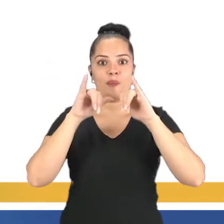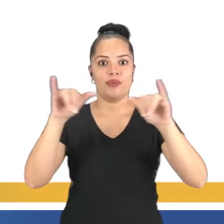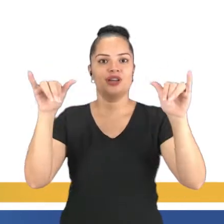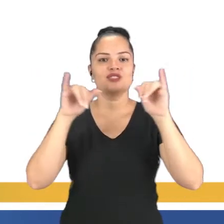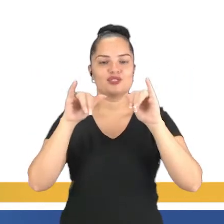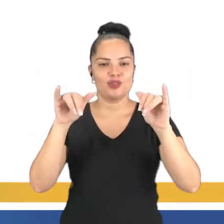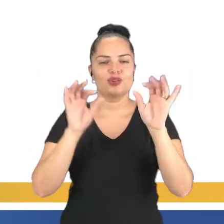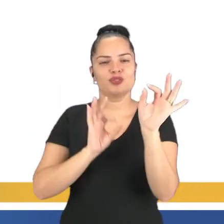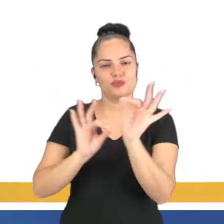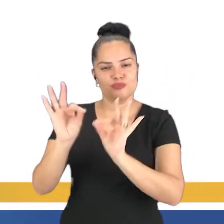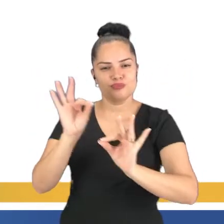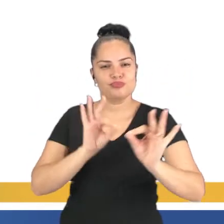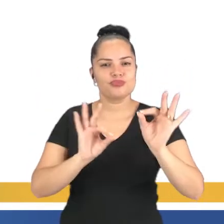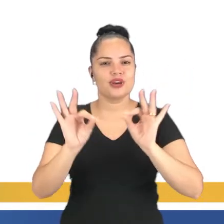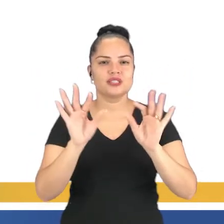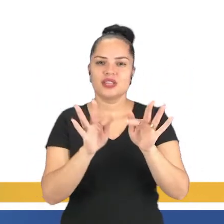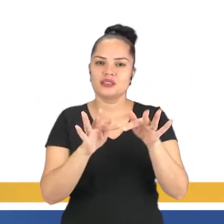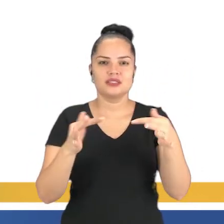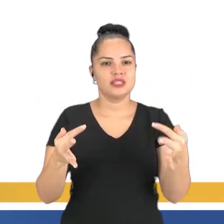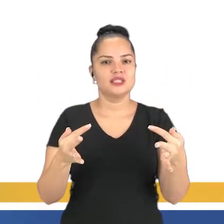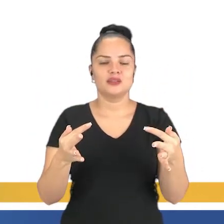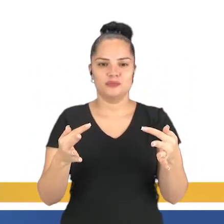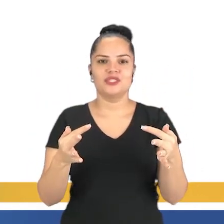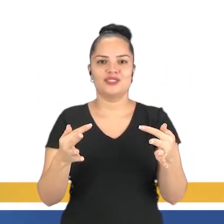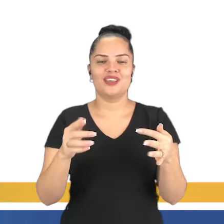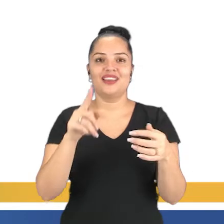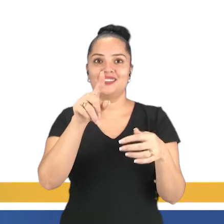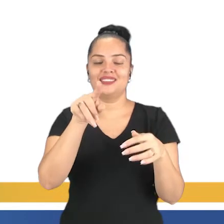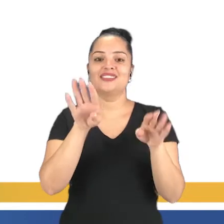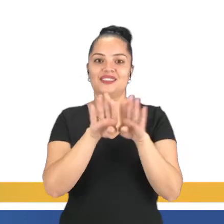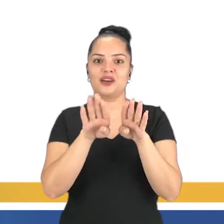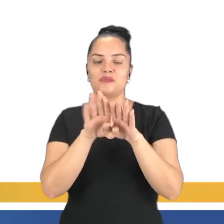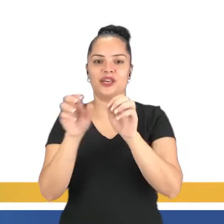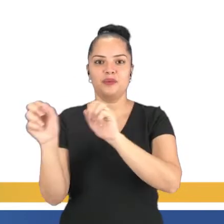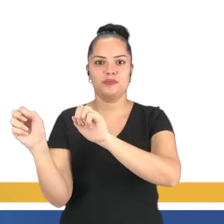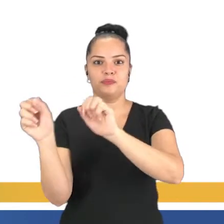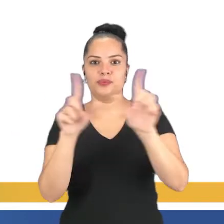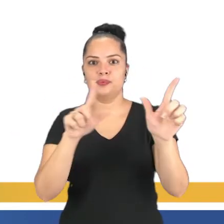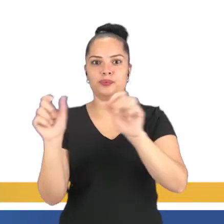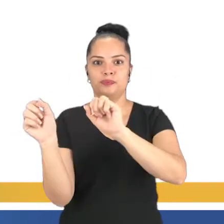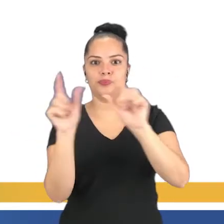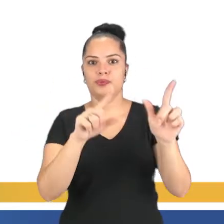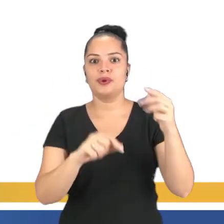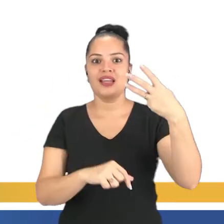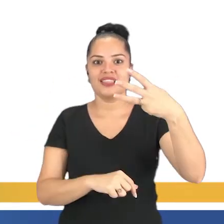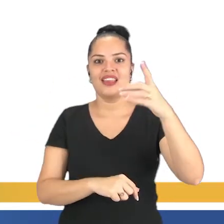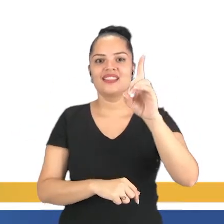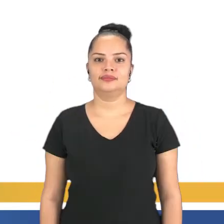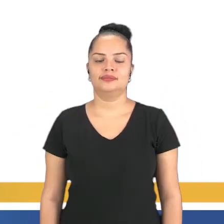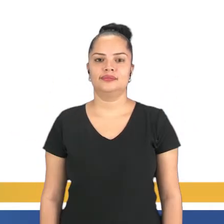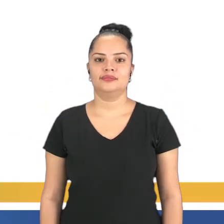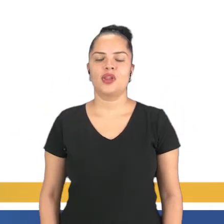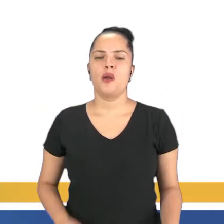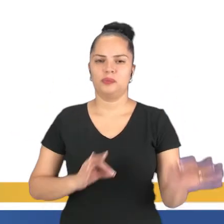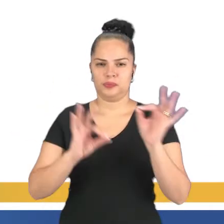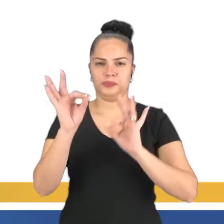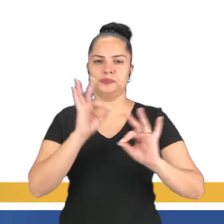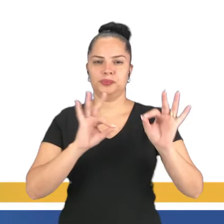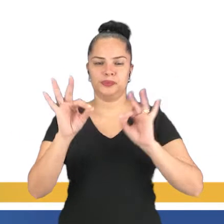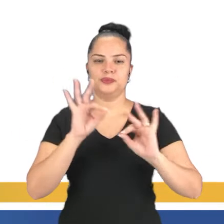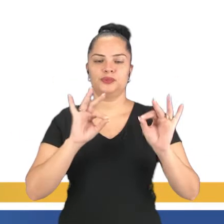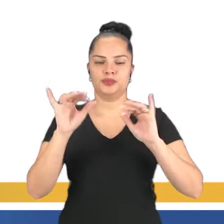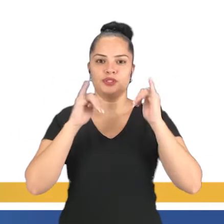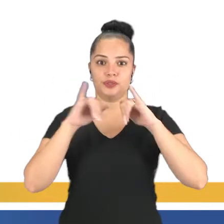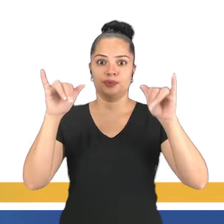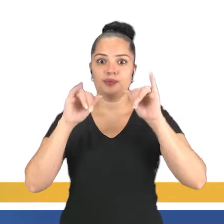bem divididas e organizadas. Recursos de animação em 3D são utilizados, correto? Para produzir, então,